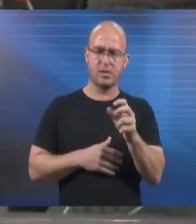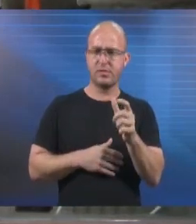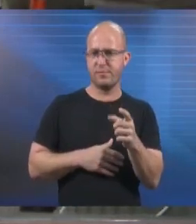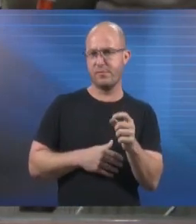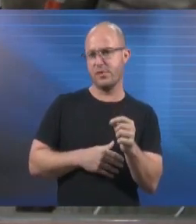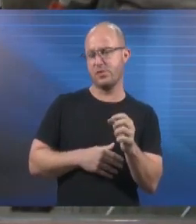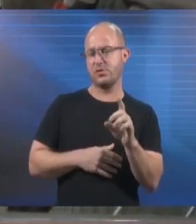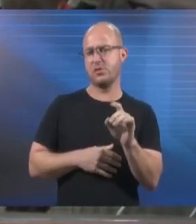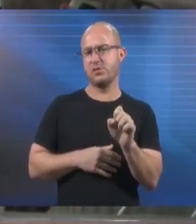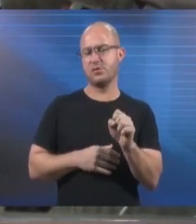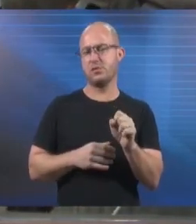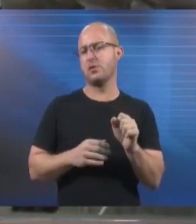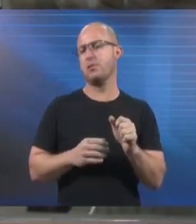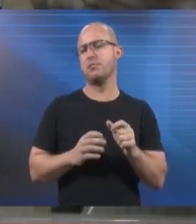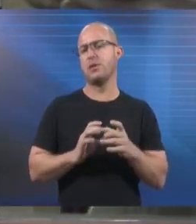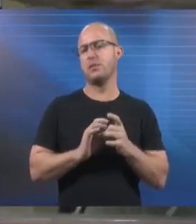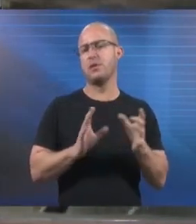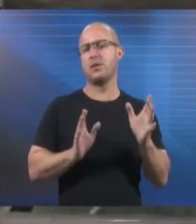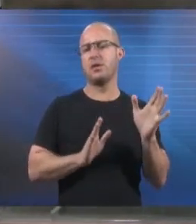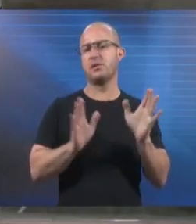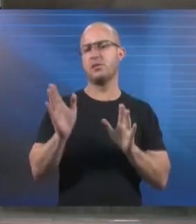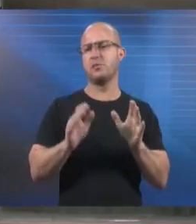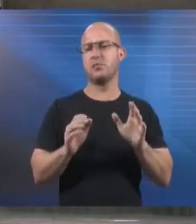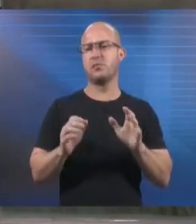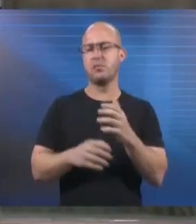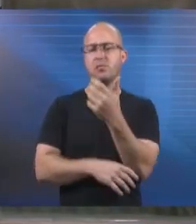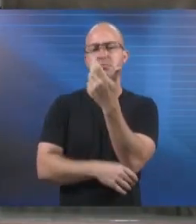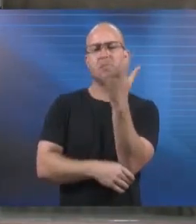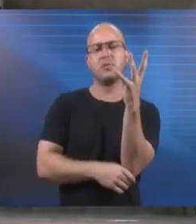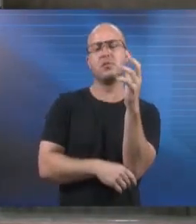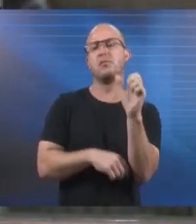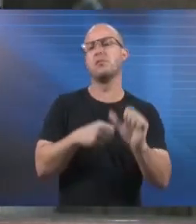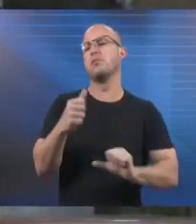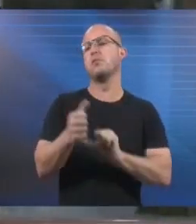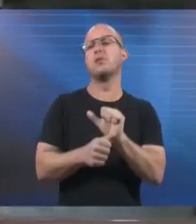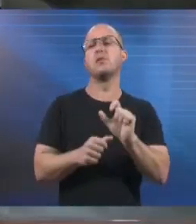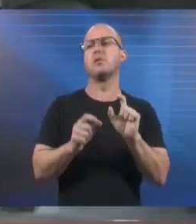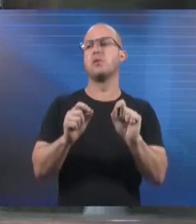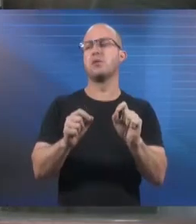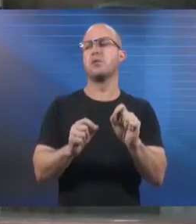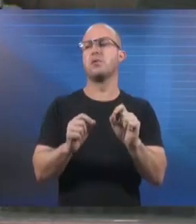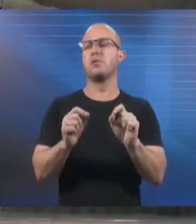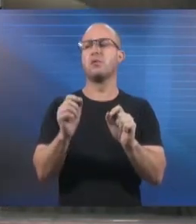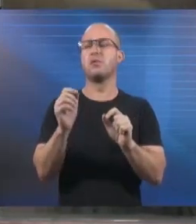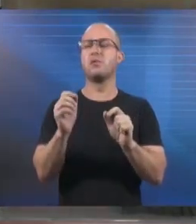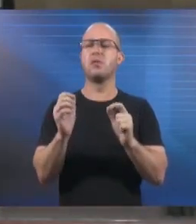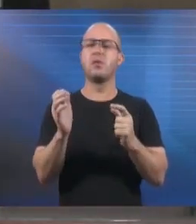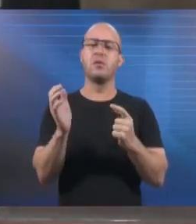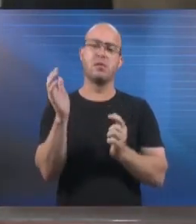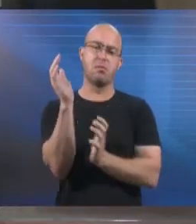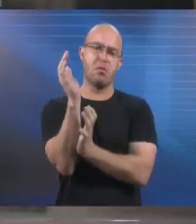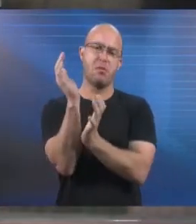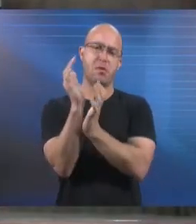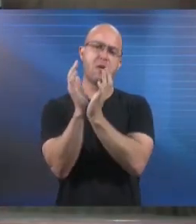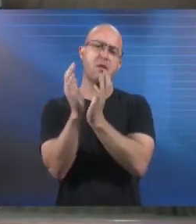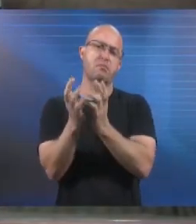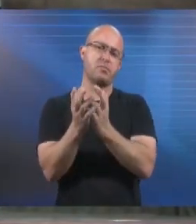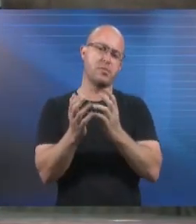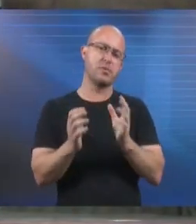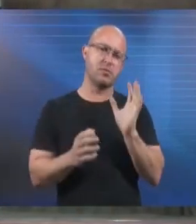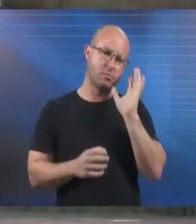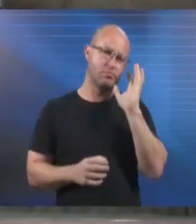vai mudar né no meio ambiente fora a o cumprimento da